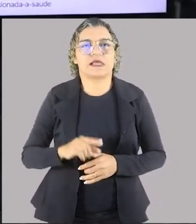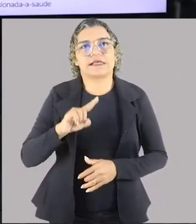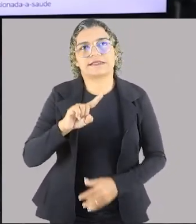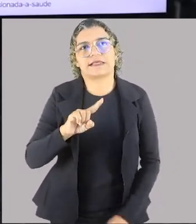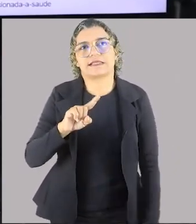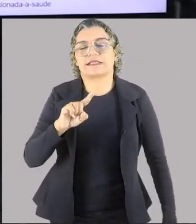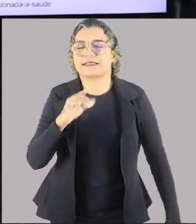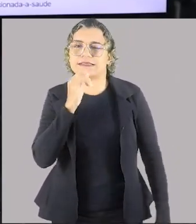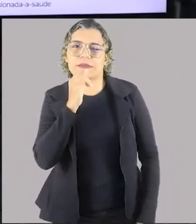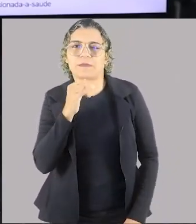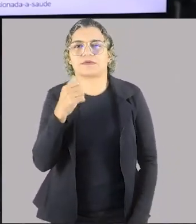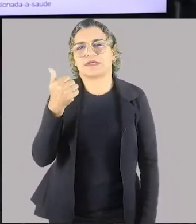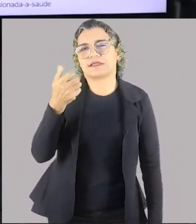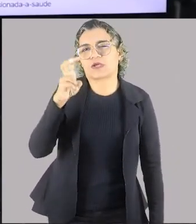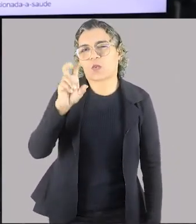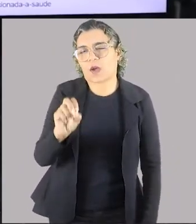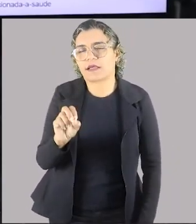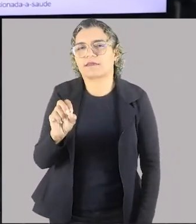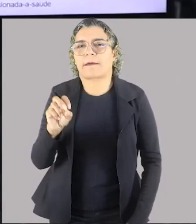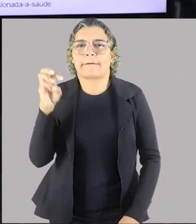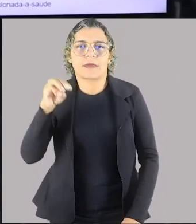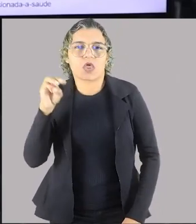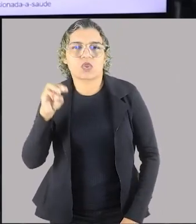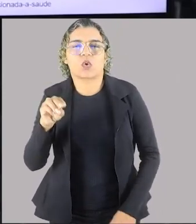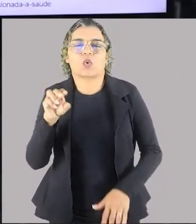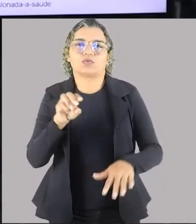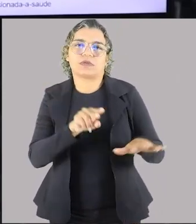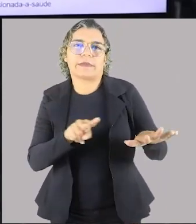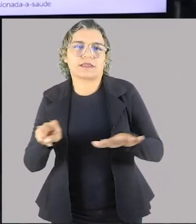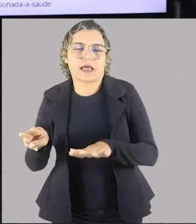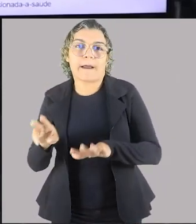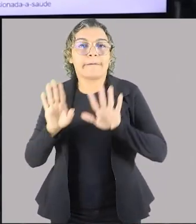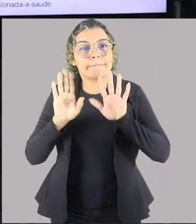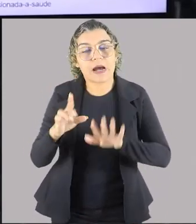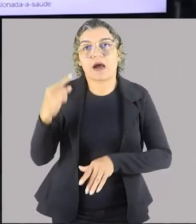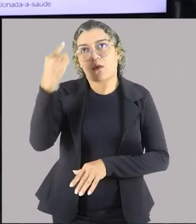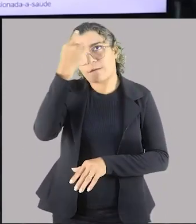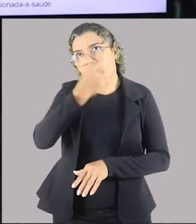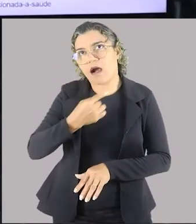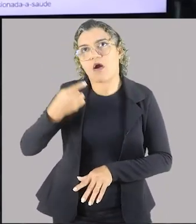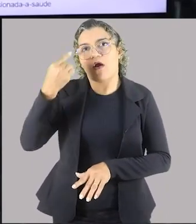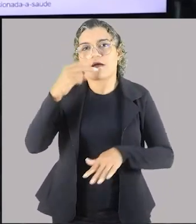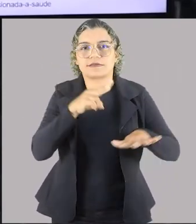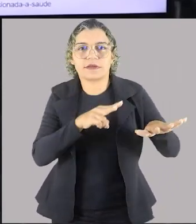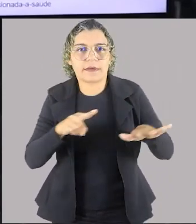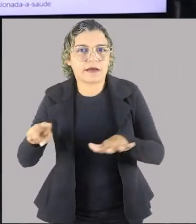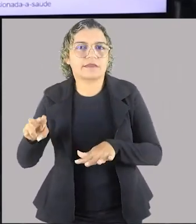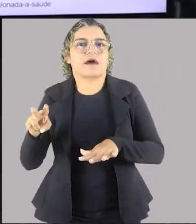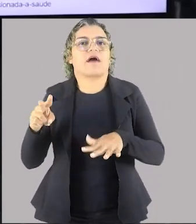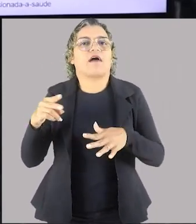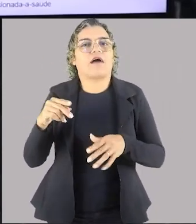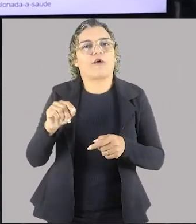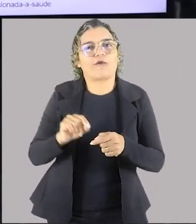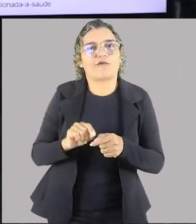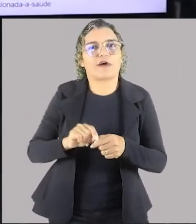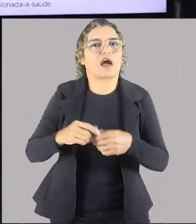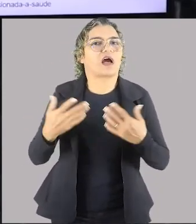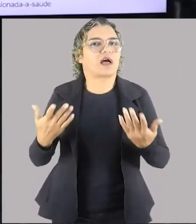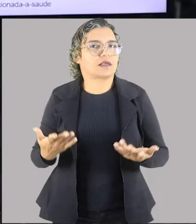minutos semanais, mas eu faço 1 hora semanal. Por que eu ainda